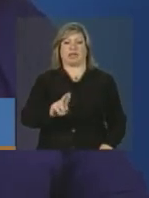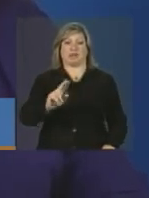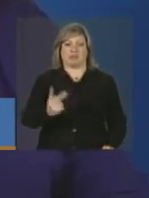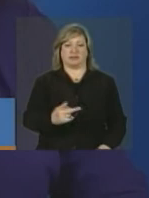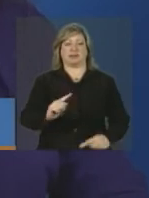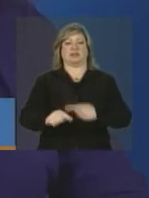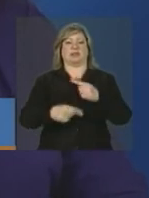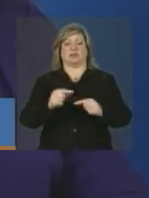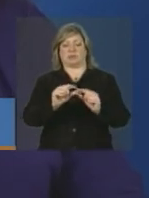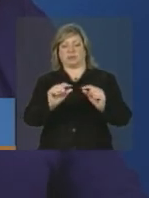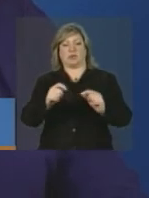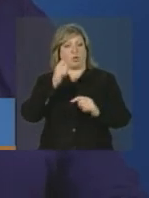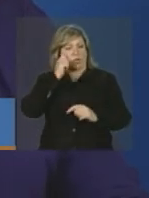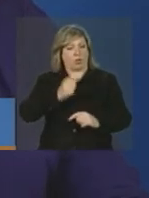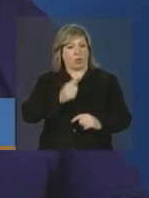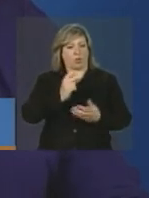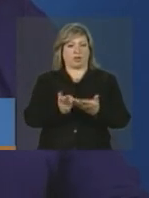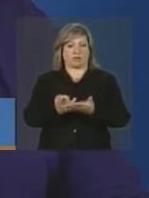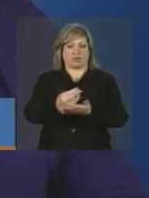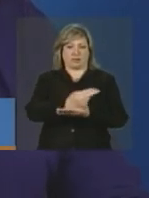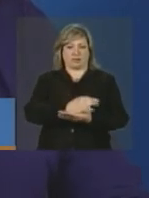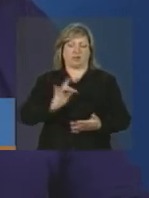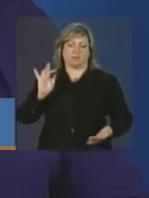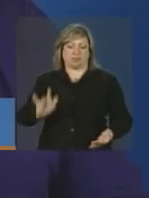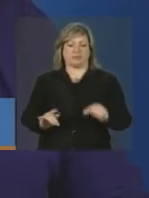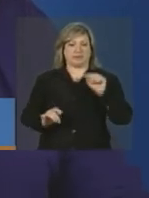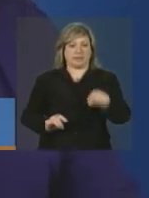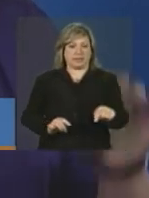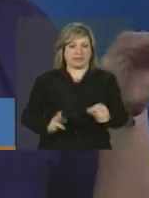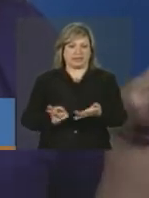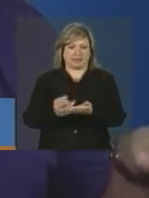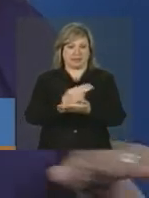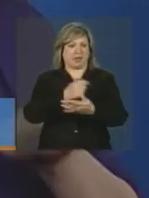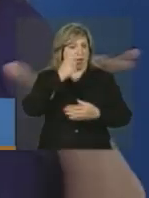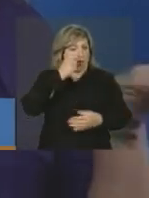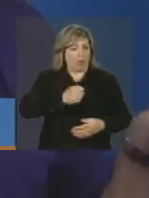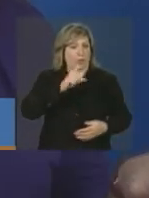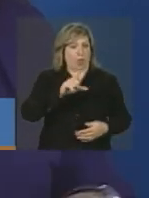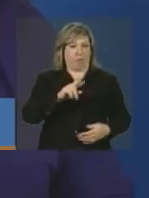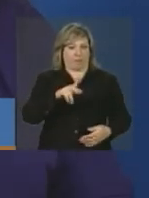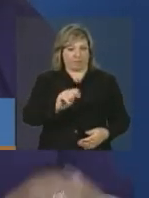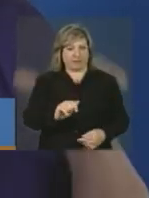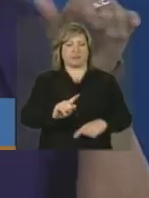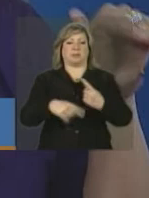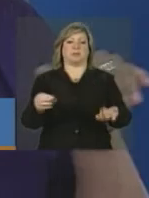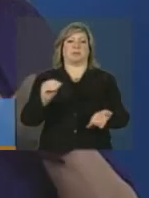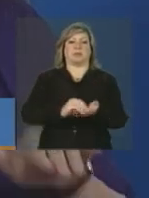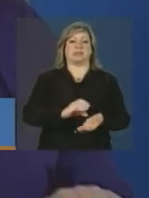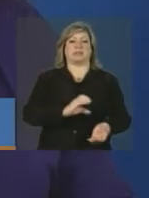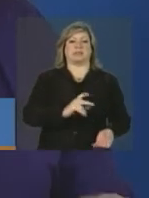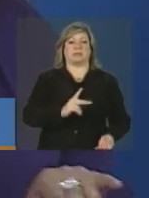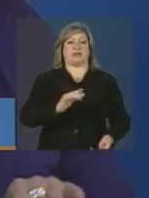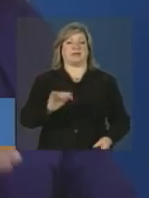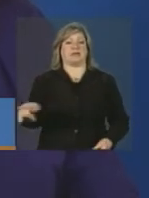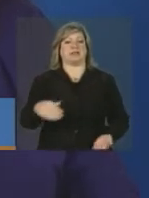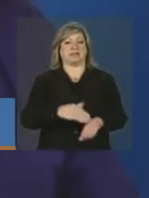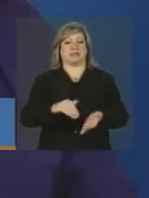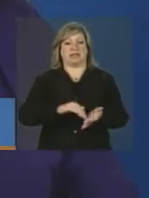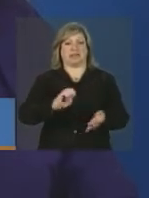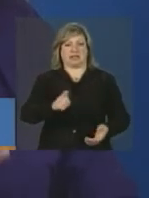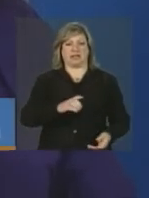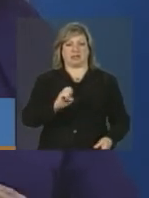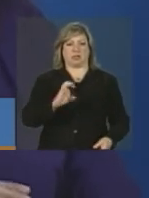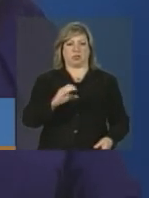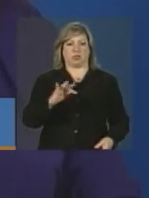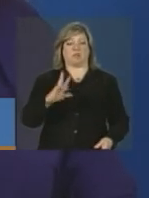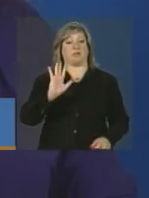nome tem uma lupinha, clica na lupinha, coloca o CPF do secretário executivo, lembrando